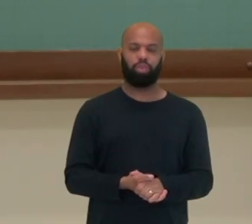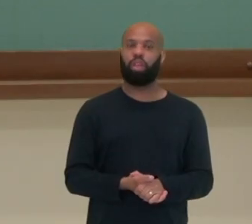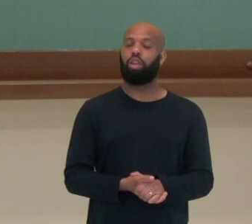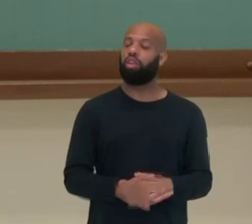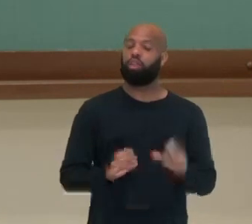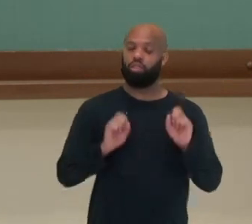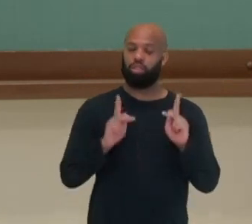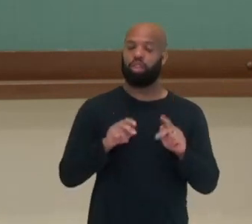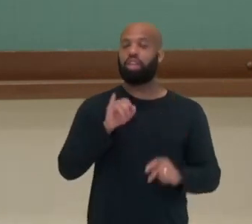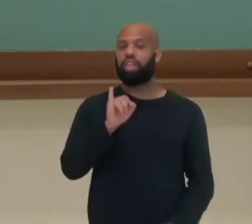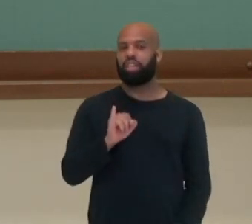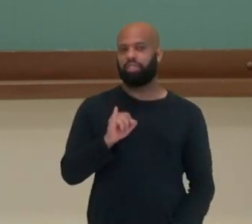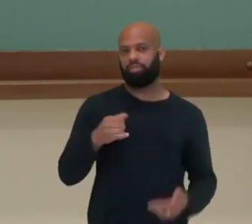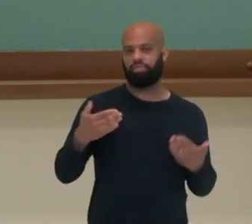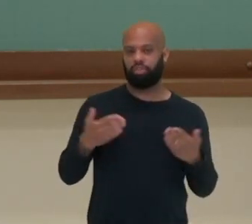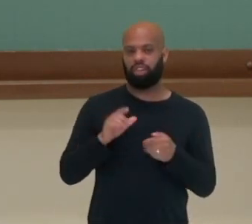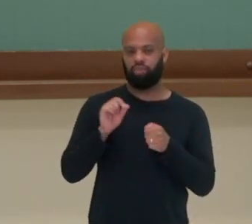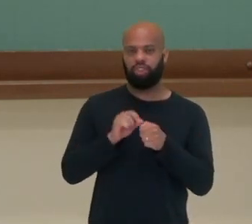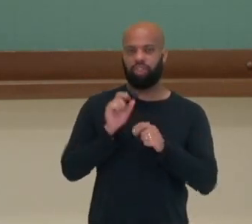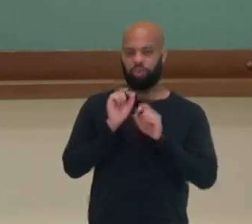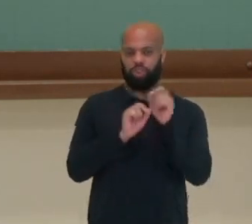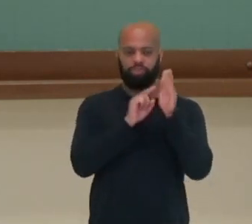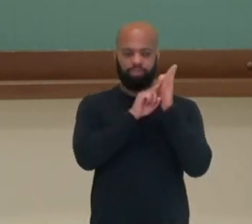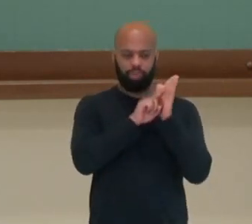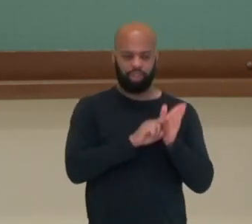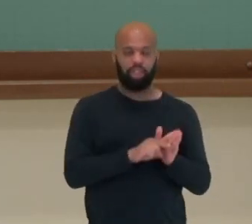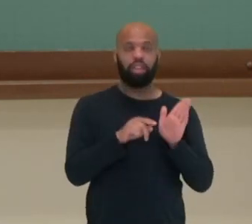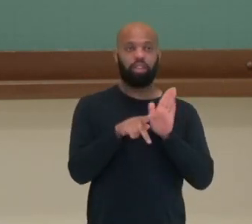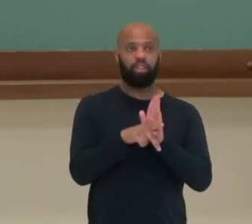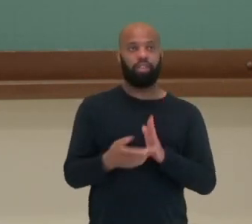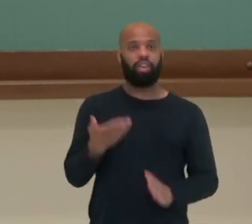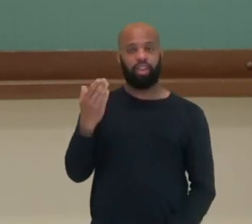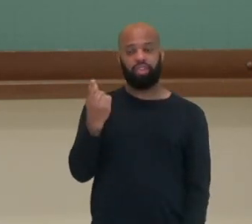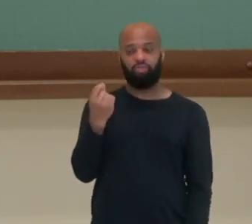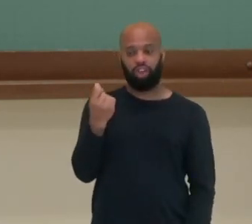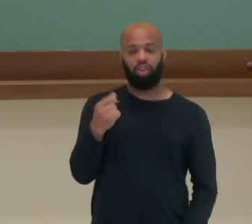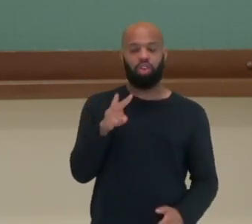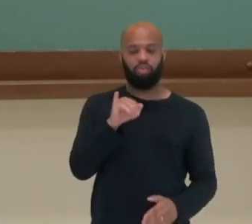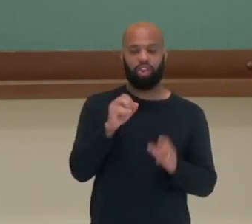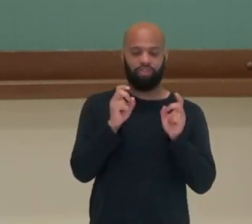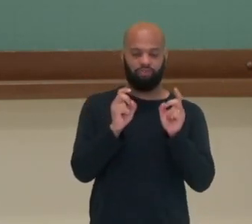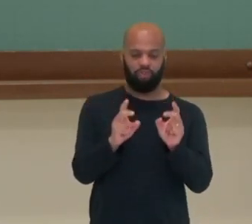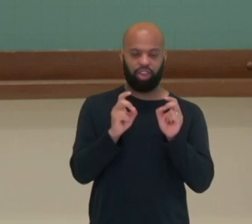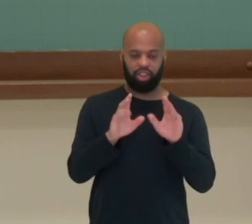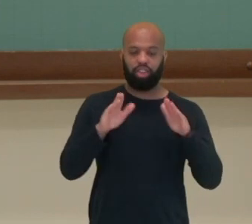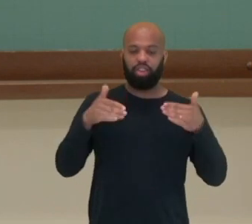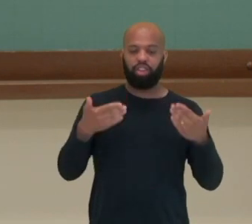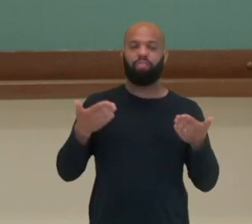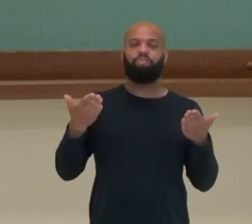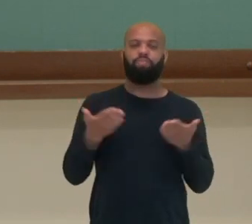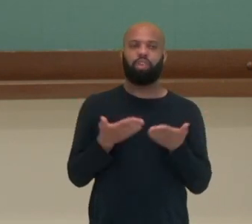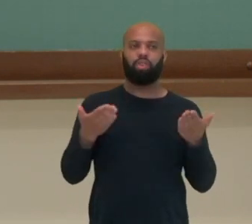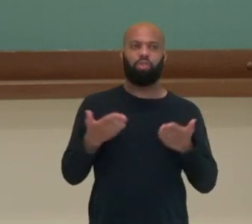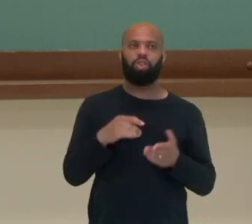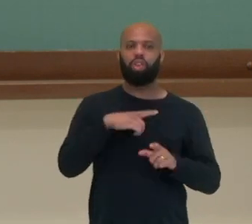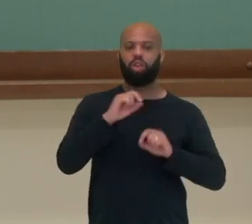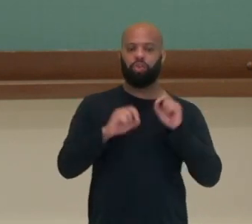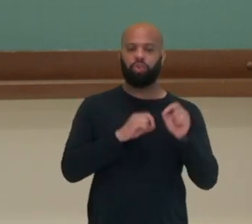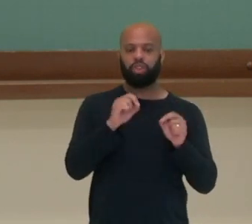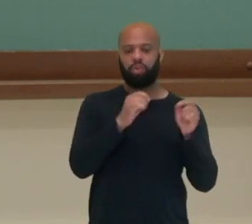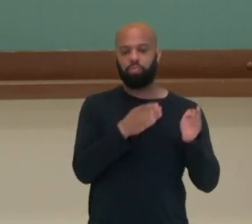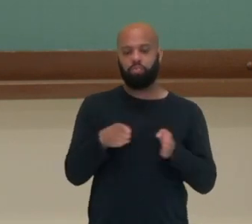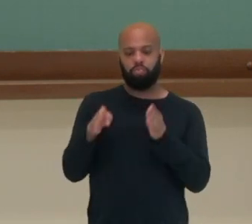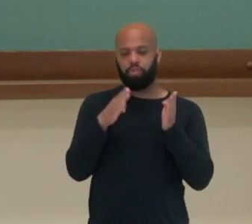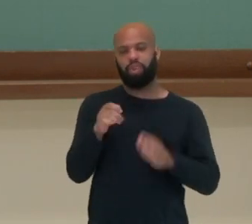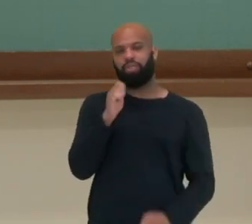Então, pessoal, quando a gente está fazendo o levantamento desse preço de venda, inicialmente, quando você está com uma produção ainda muito